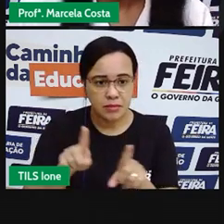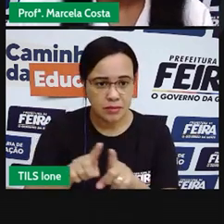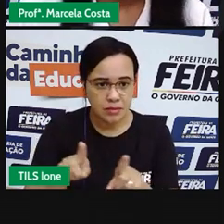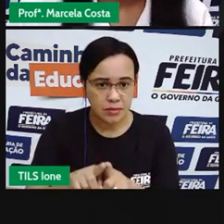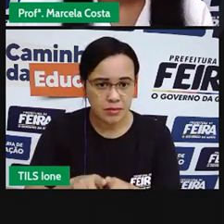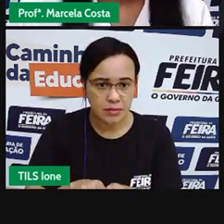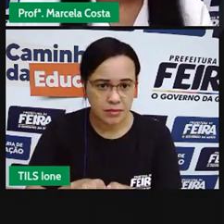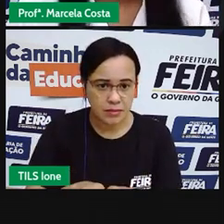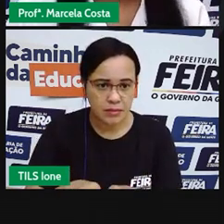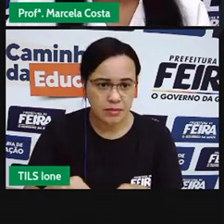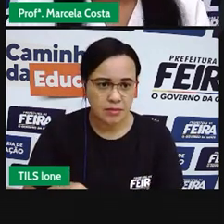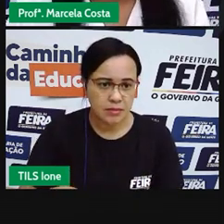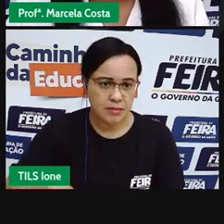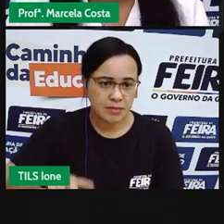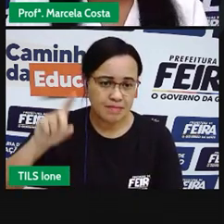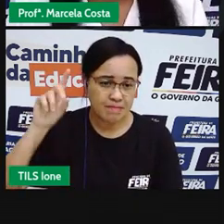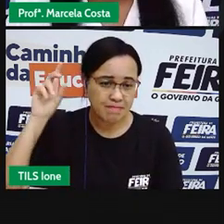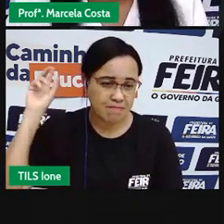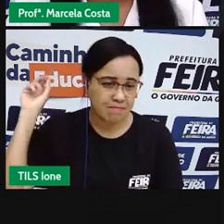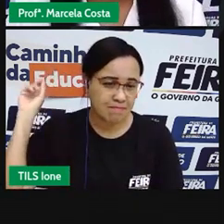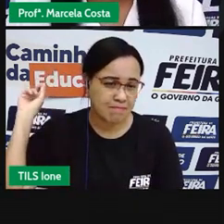bastante tempo, lá de